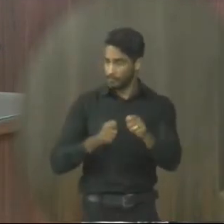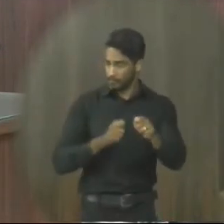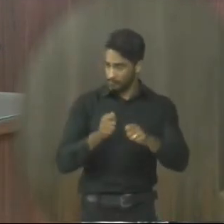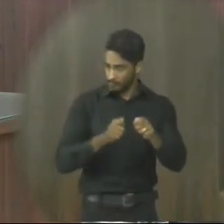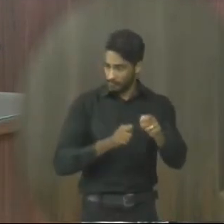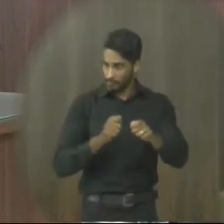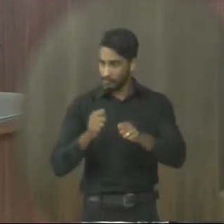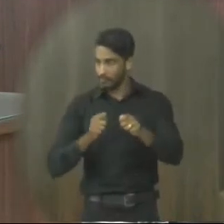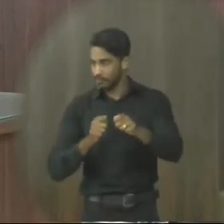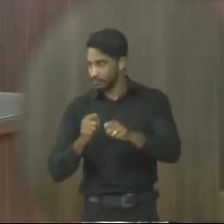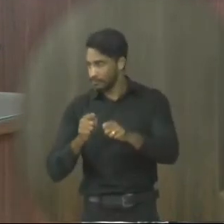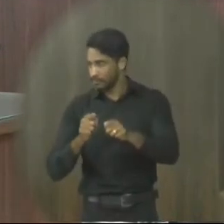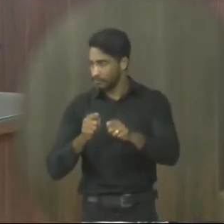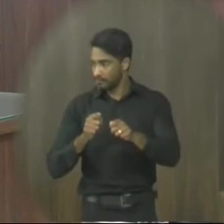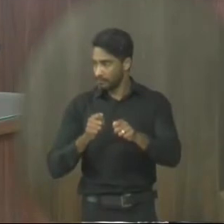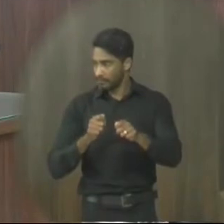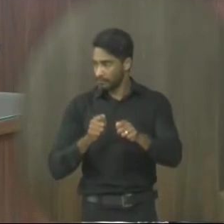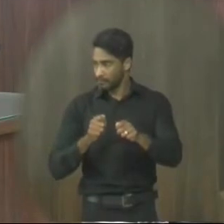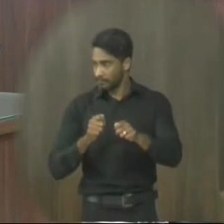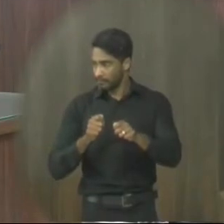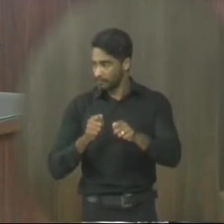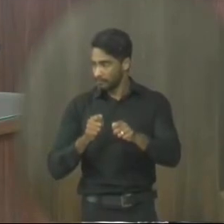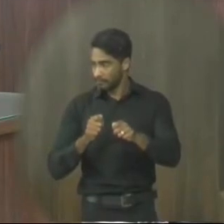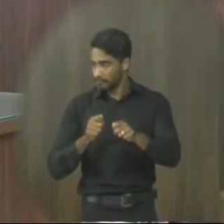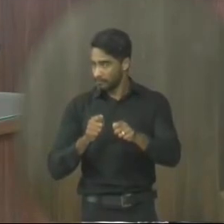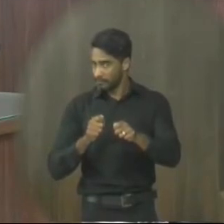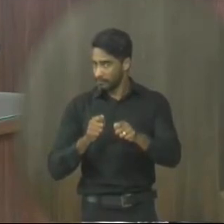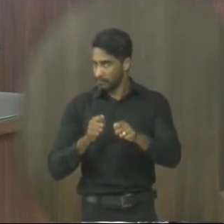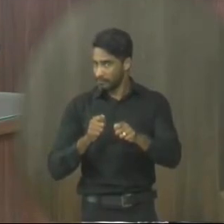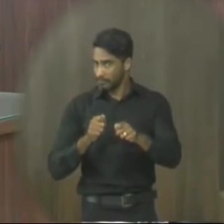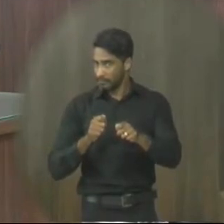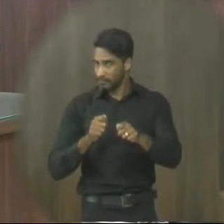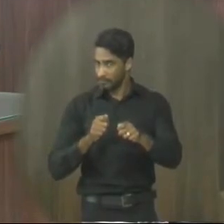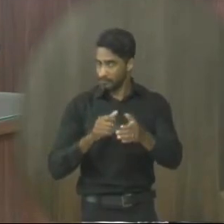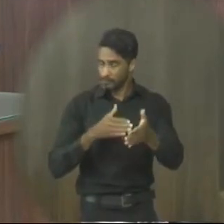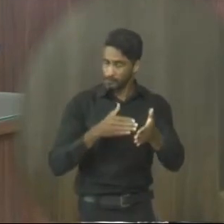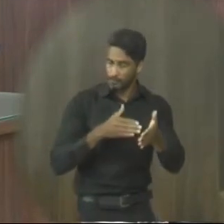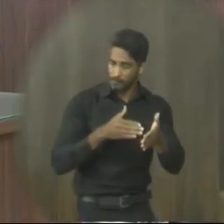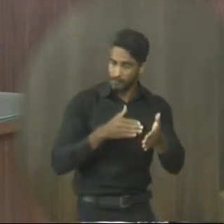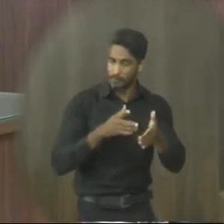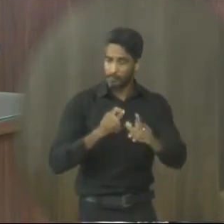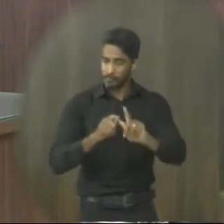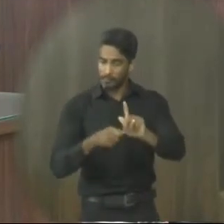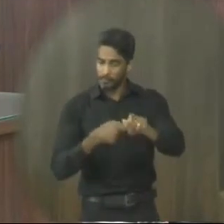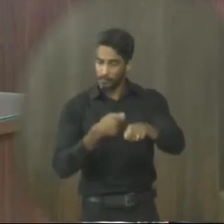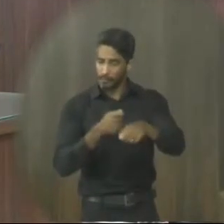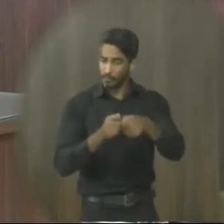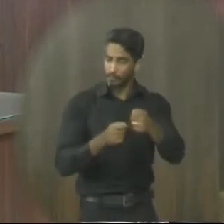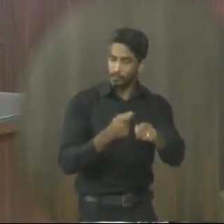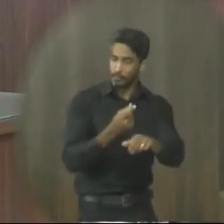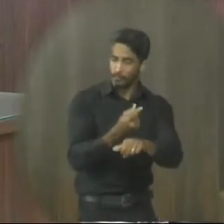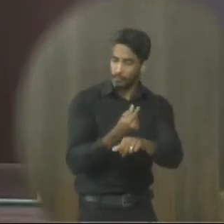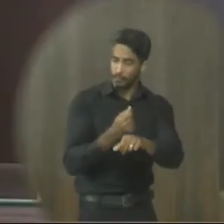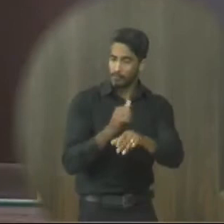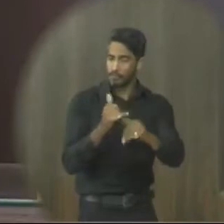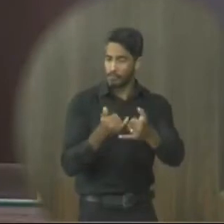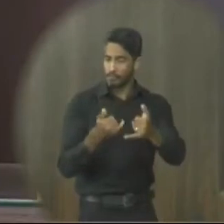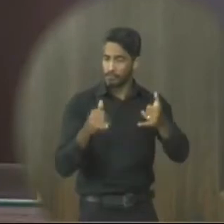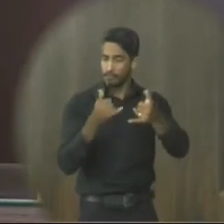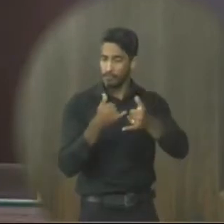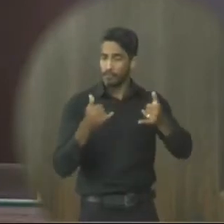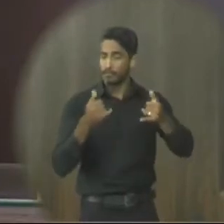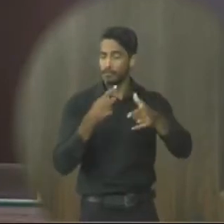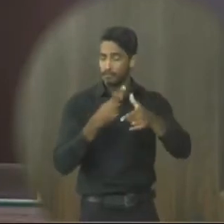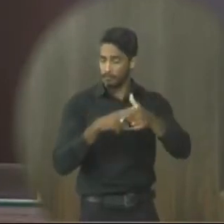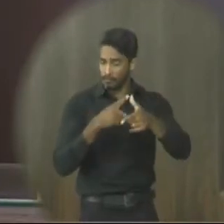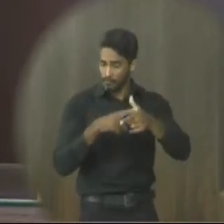medidas destinadas ao enfrentamento dos impostos financeiros ao setor elétrico decorrente da